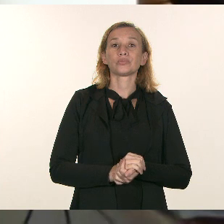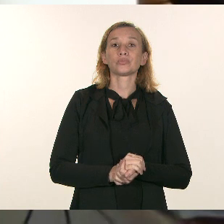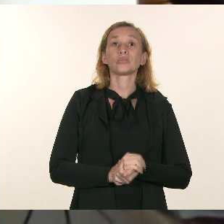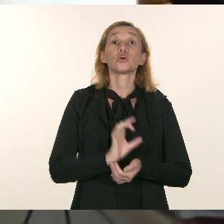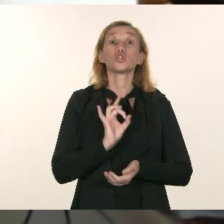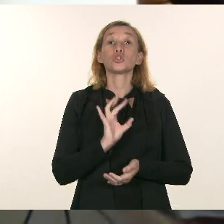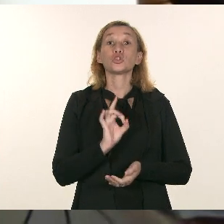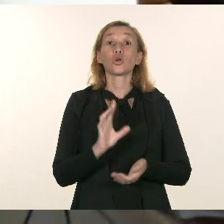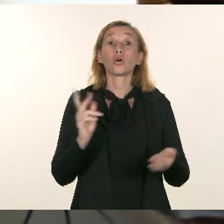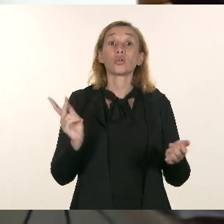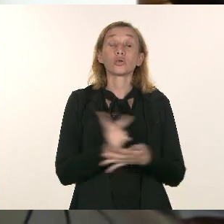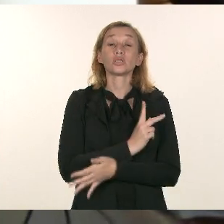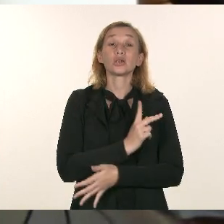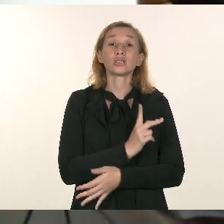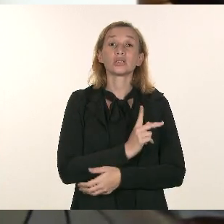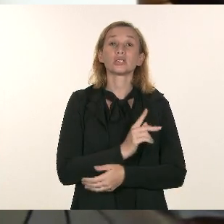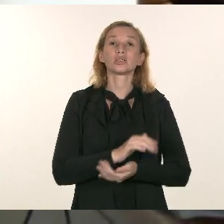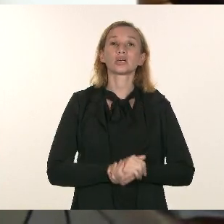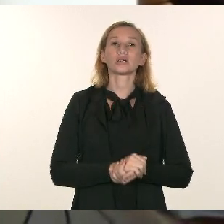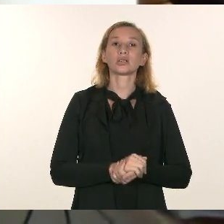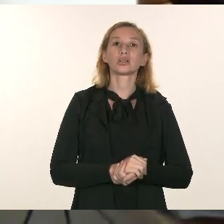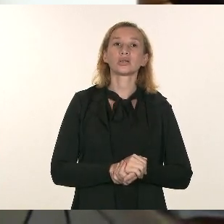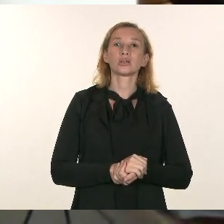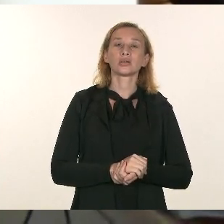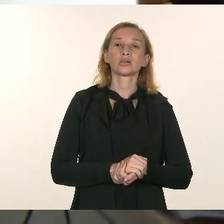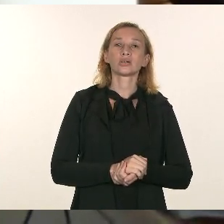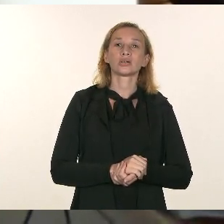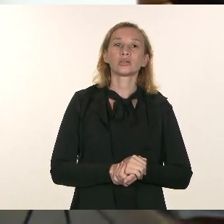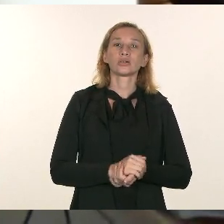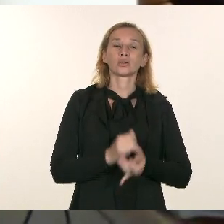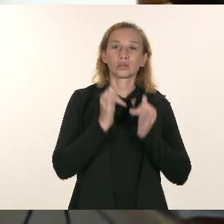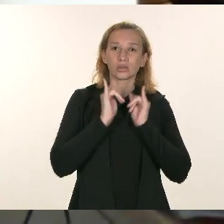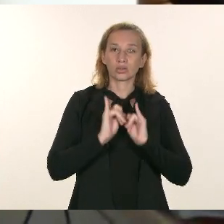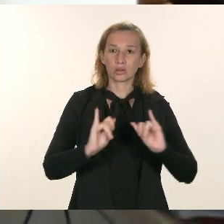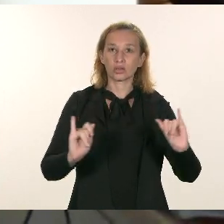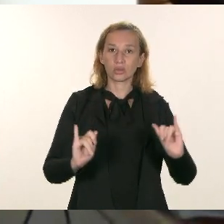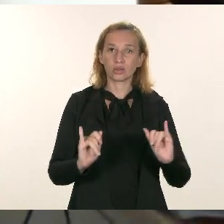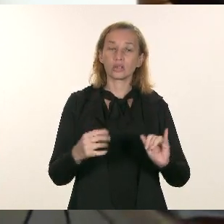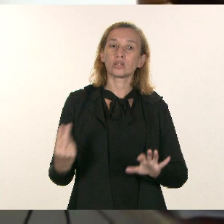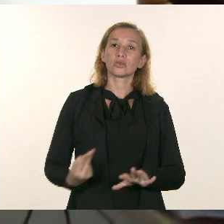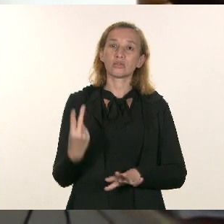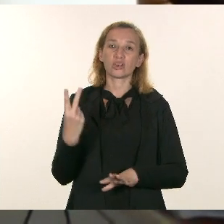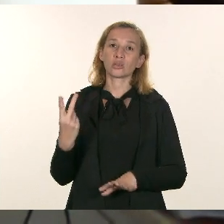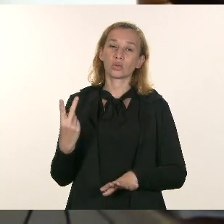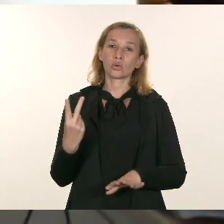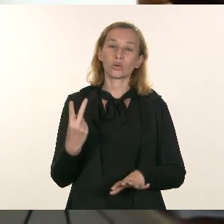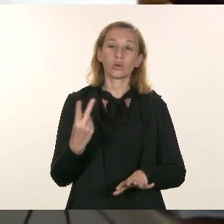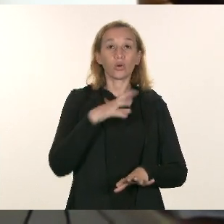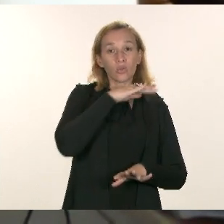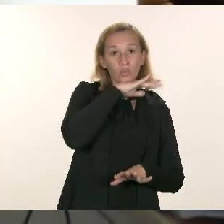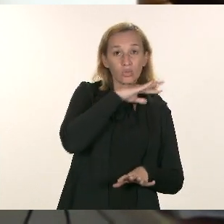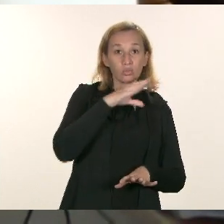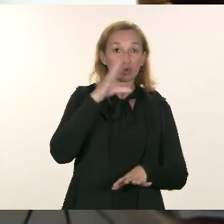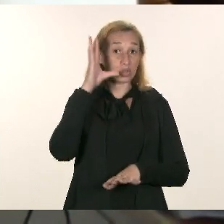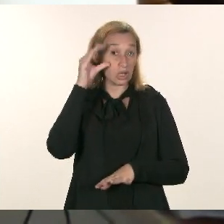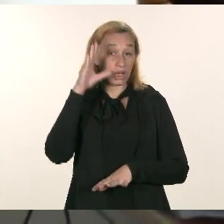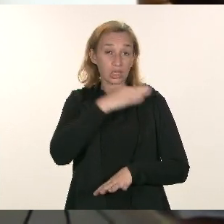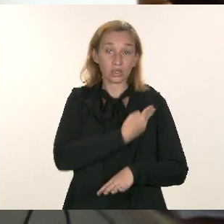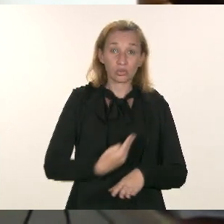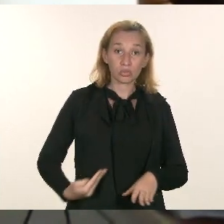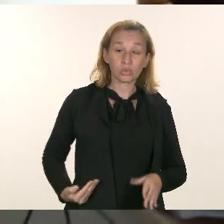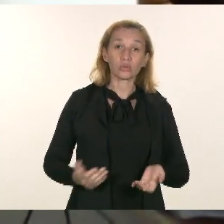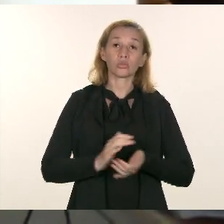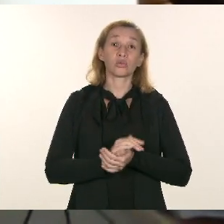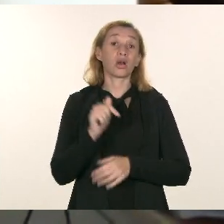ocorrer somente quando a publicidade tem valor negativo para o interesse público. Aqui, não há,